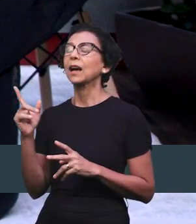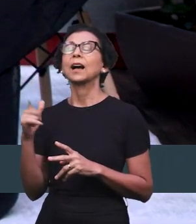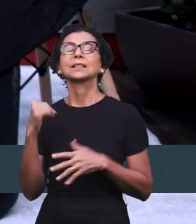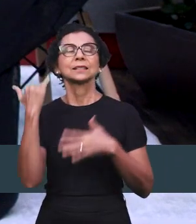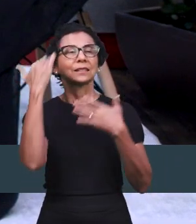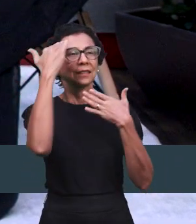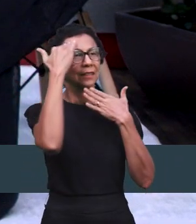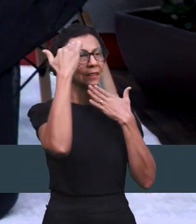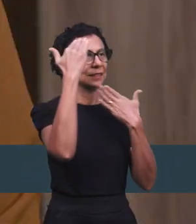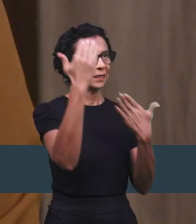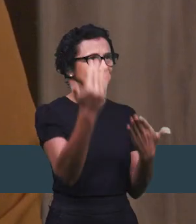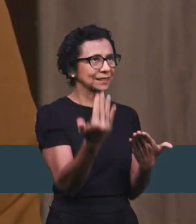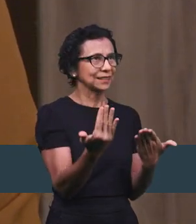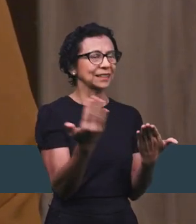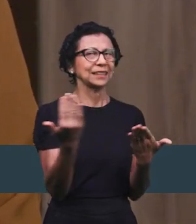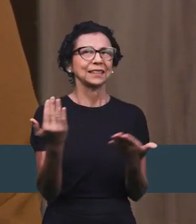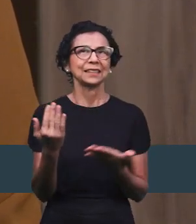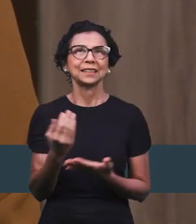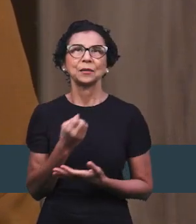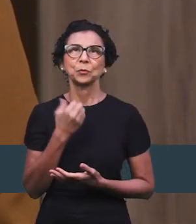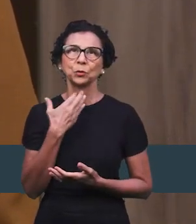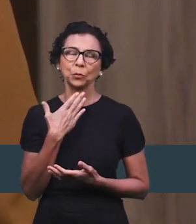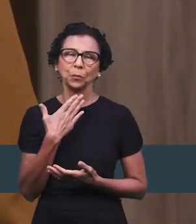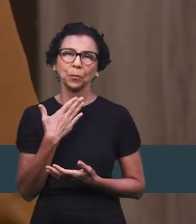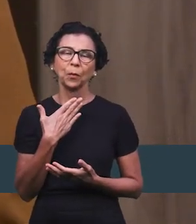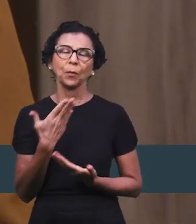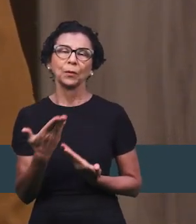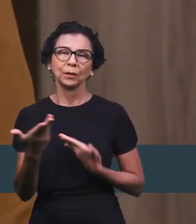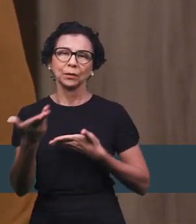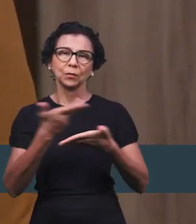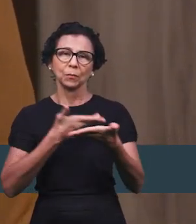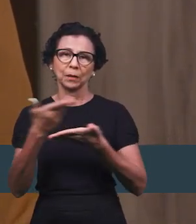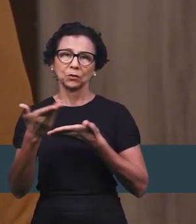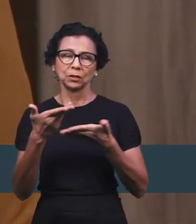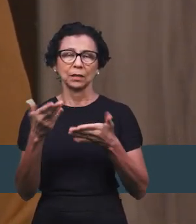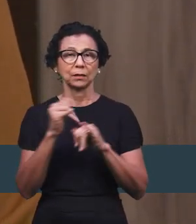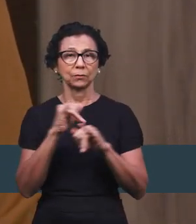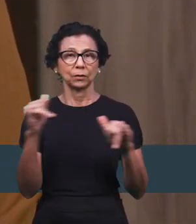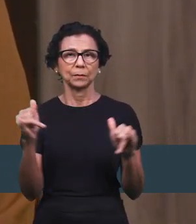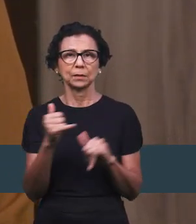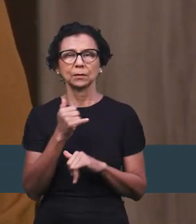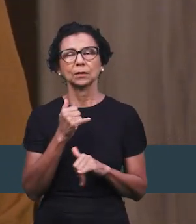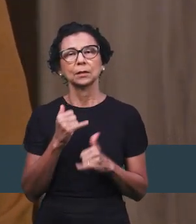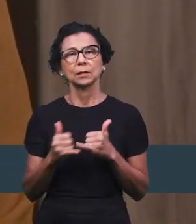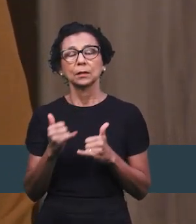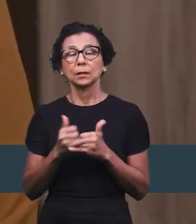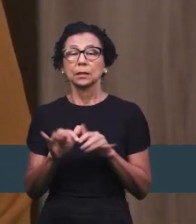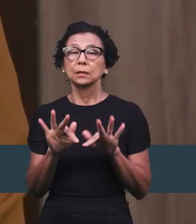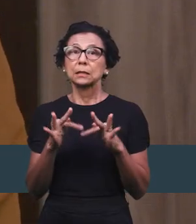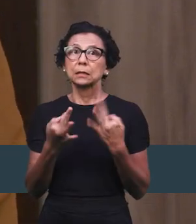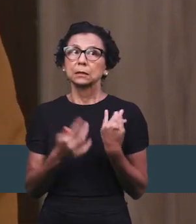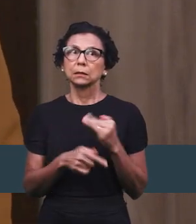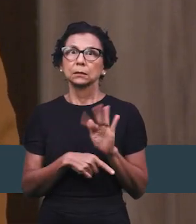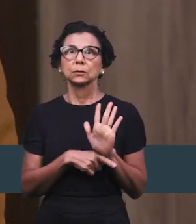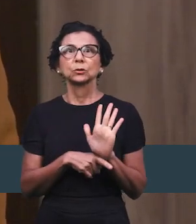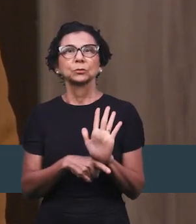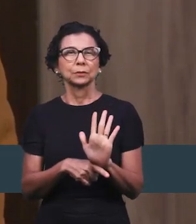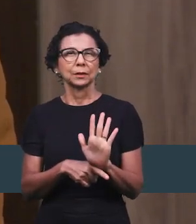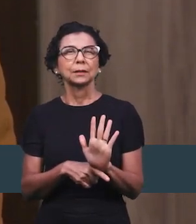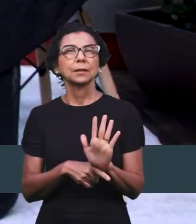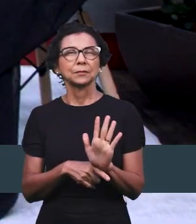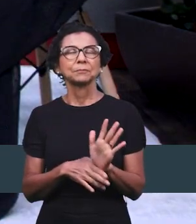bom estar aqui, né, compartilhando essas informações que parecem simples, né, mas que ajudam tanto no dia a